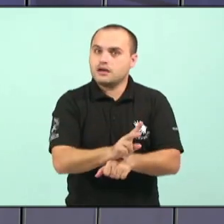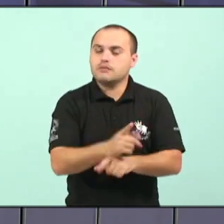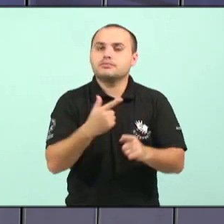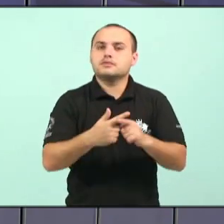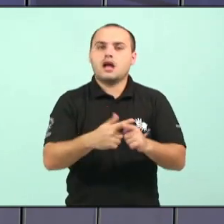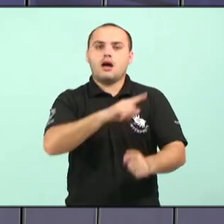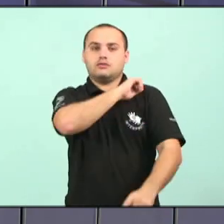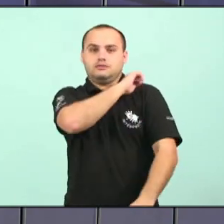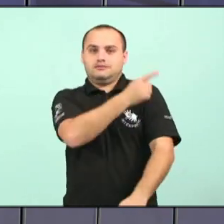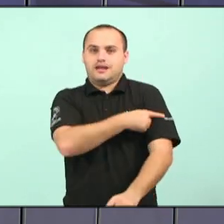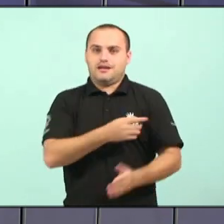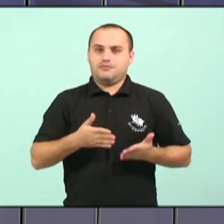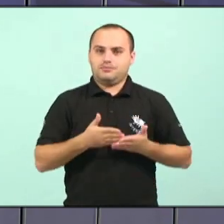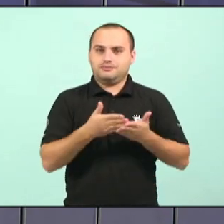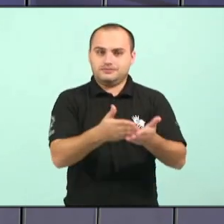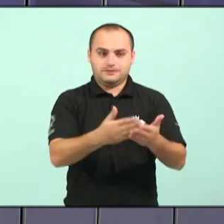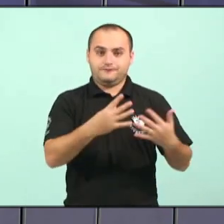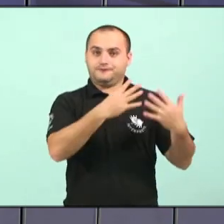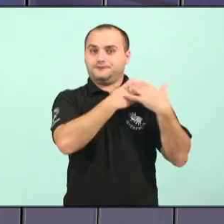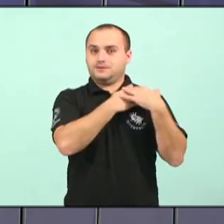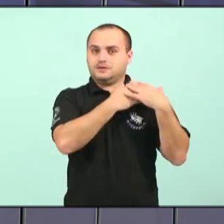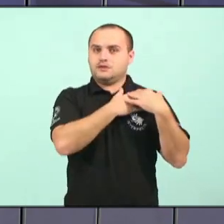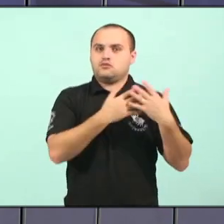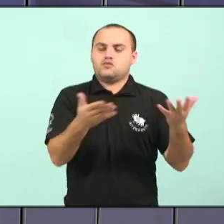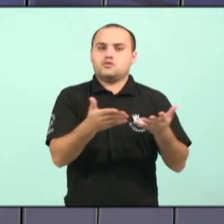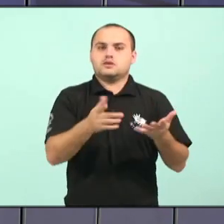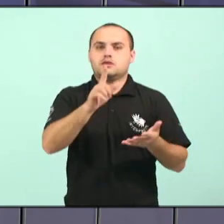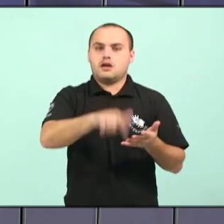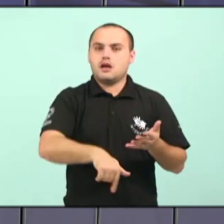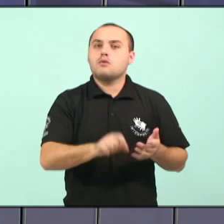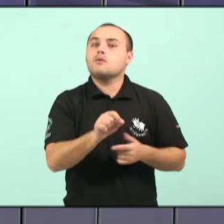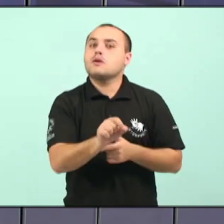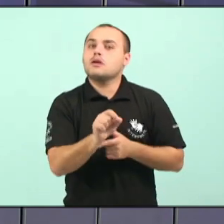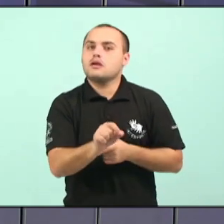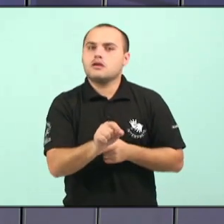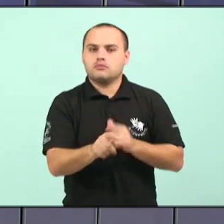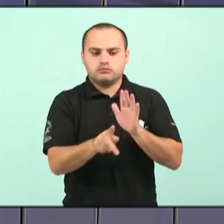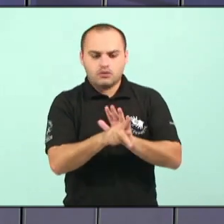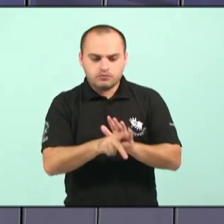portuária, a função da autoridade portuária hoje, além das